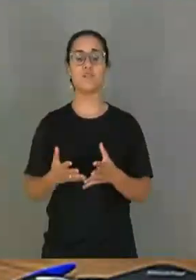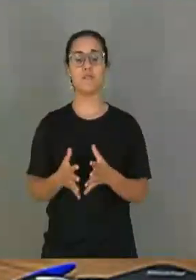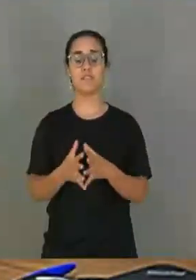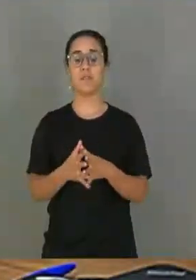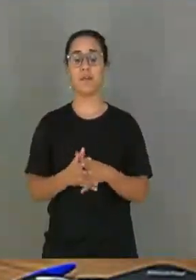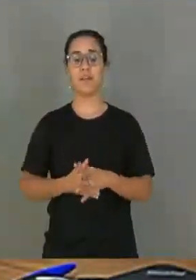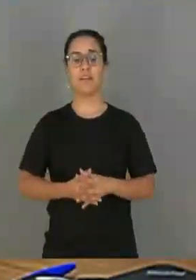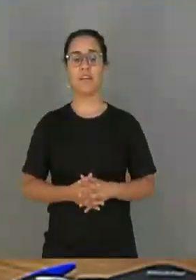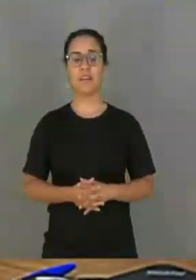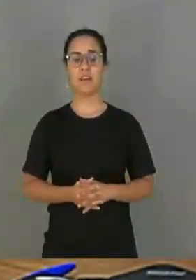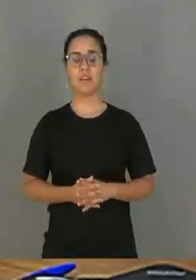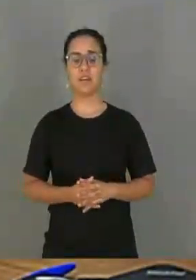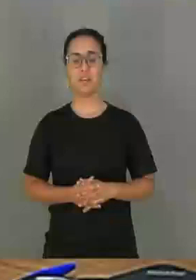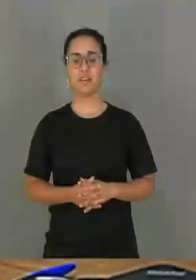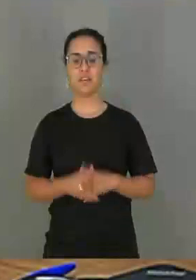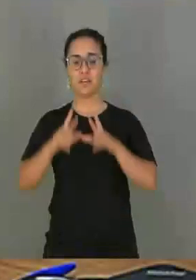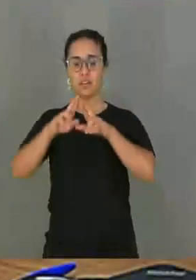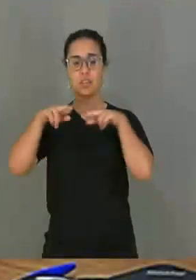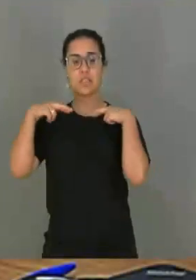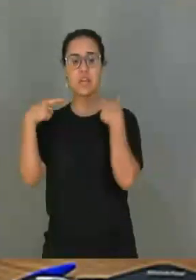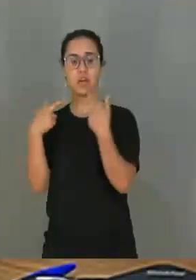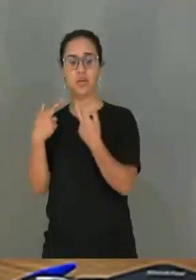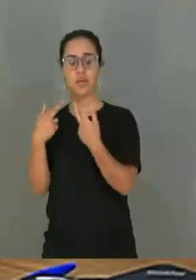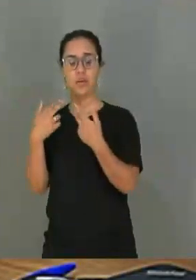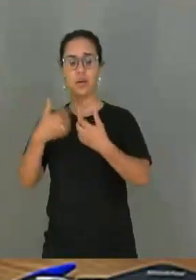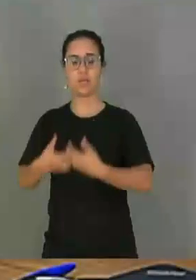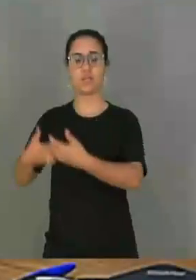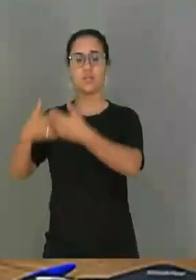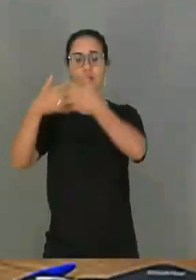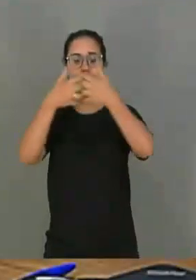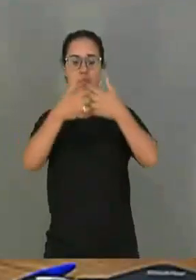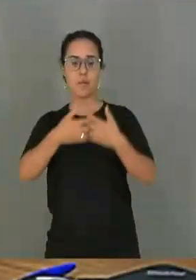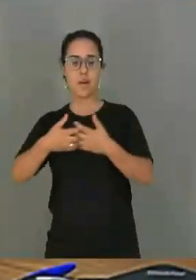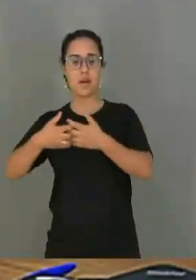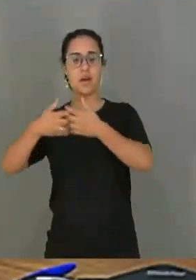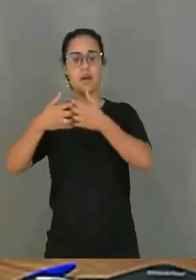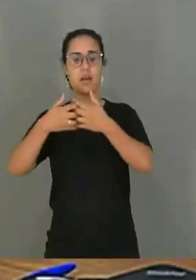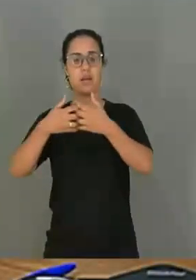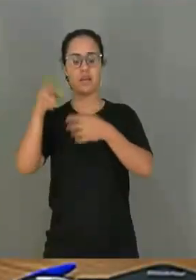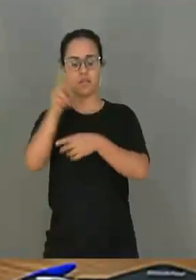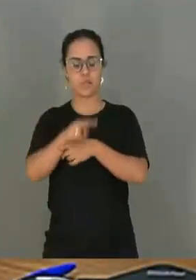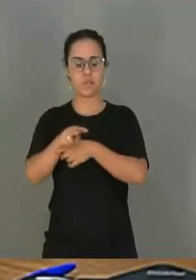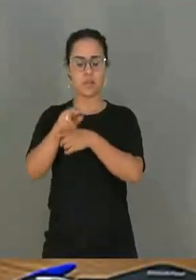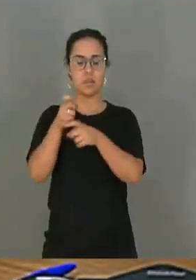Senador Exalci, só a Comissão de Transparência, Fiscalização e Controle